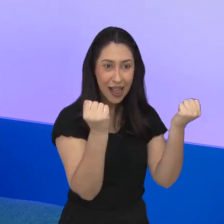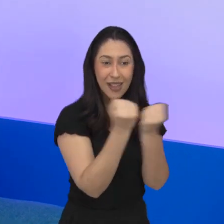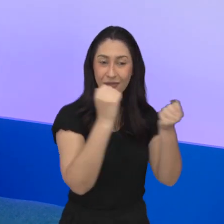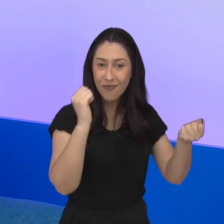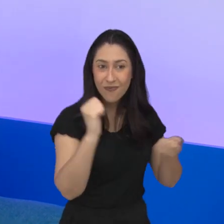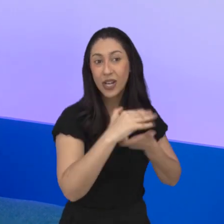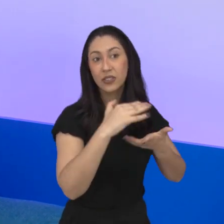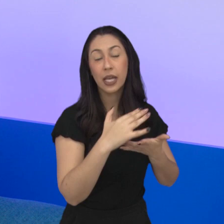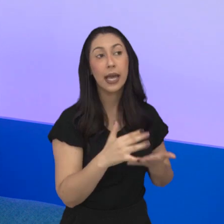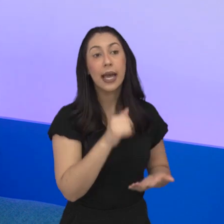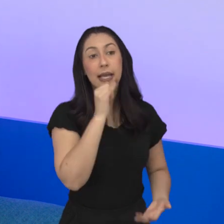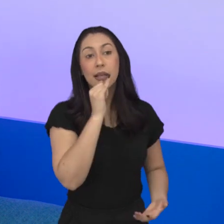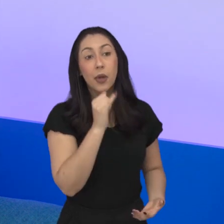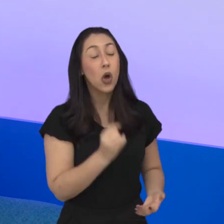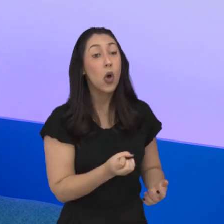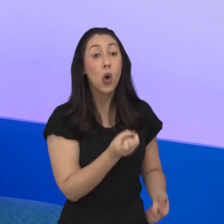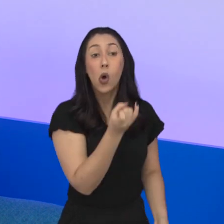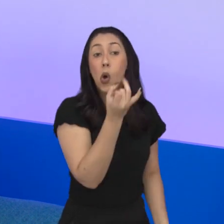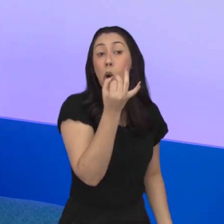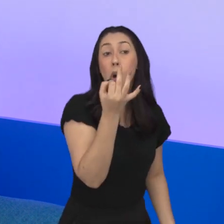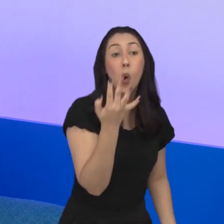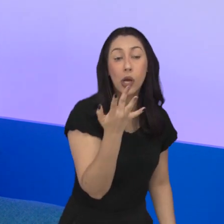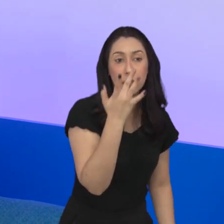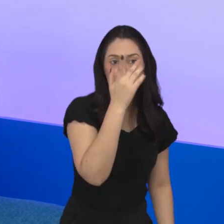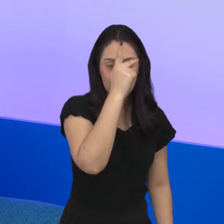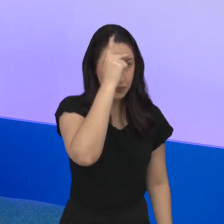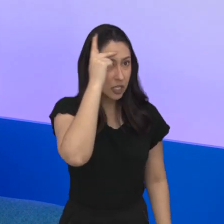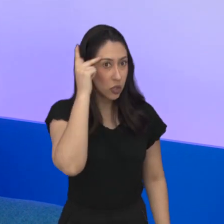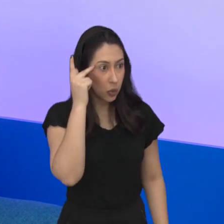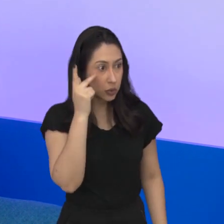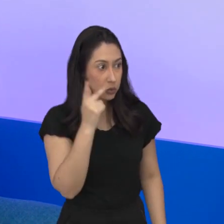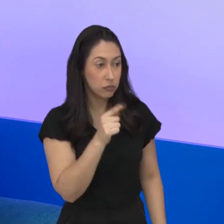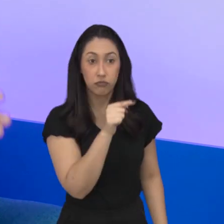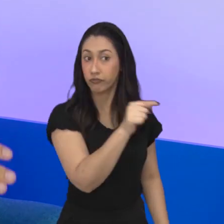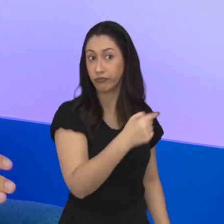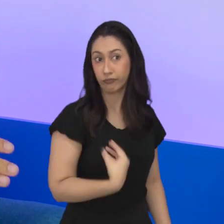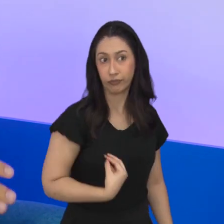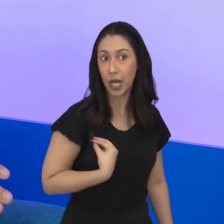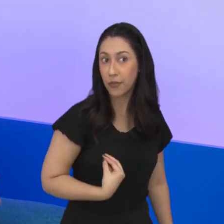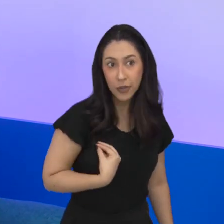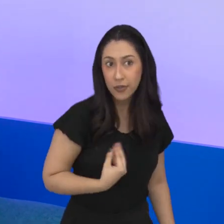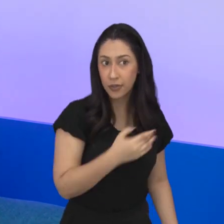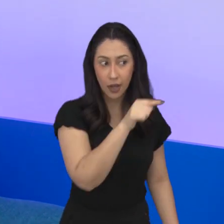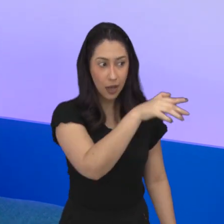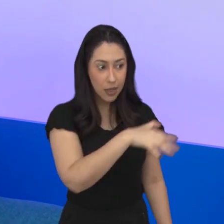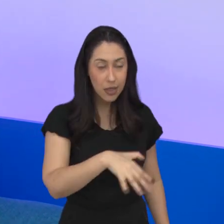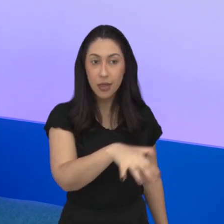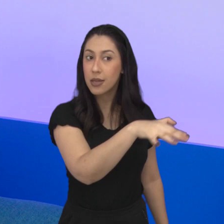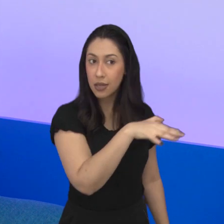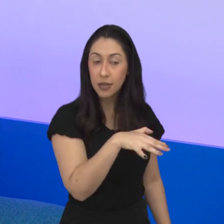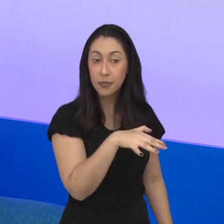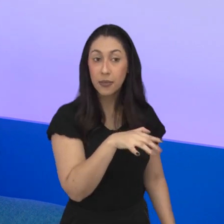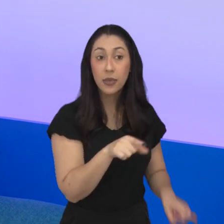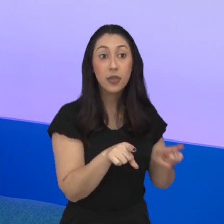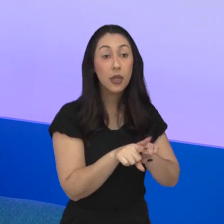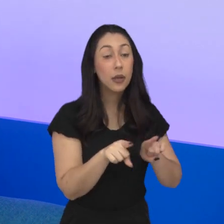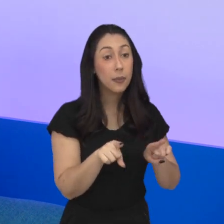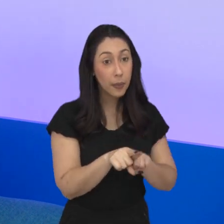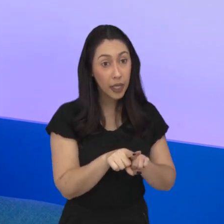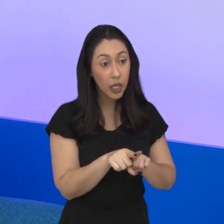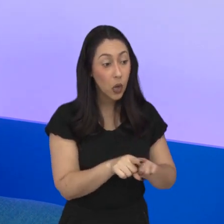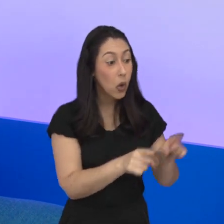Defesa Civil na ação, que é número de pessoas que estão expostas àquele determinado risco, seja um deslizamento ou uma inundação, e